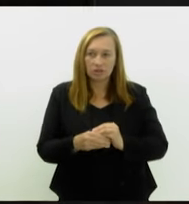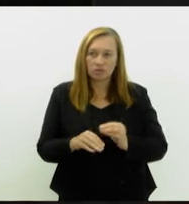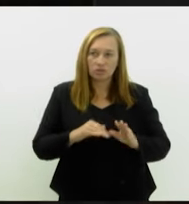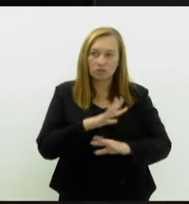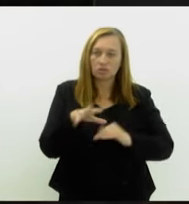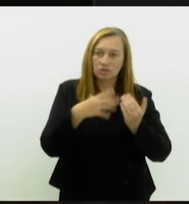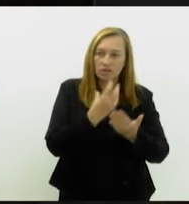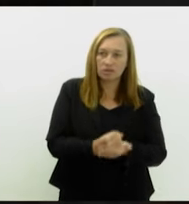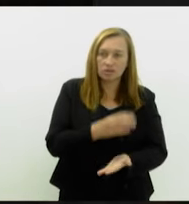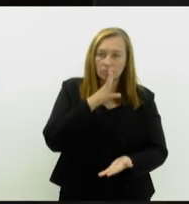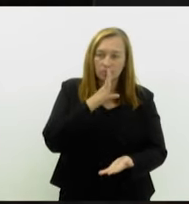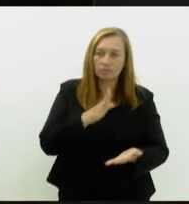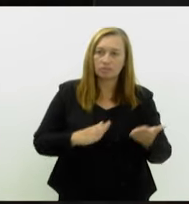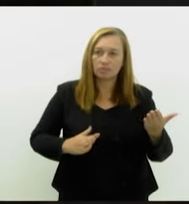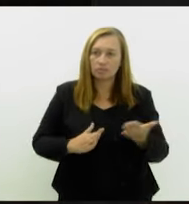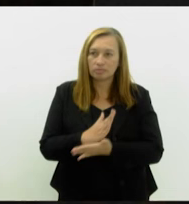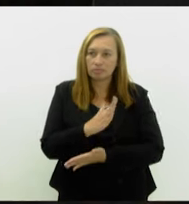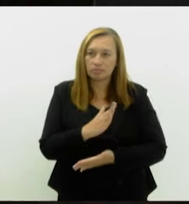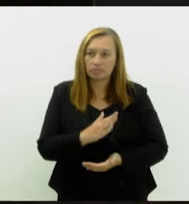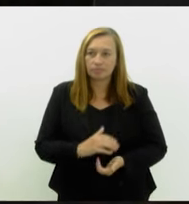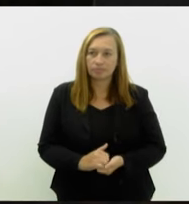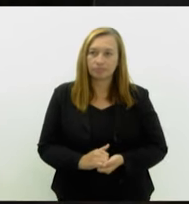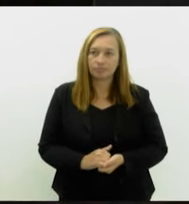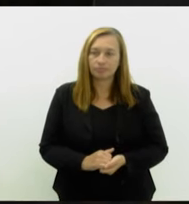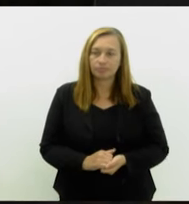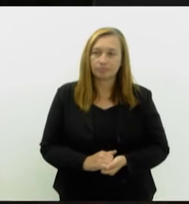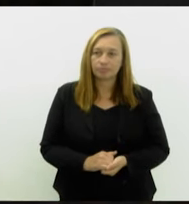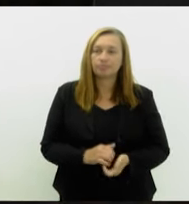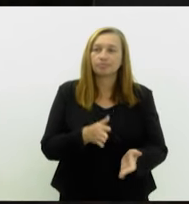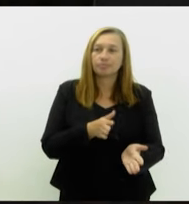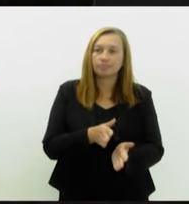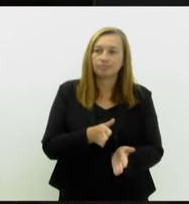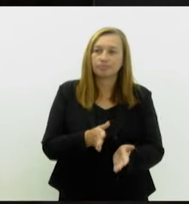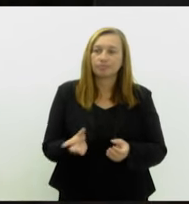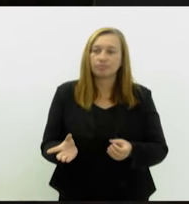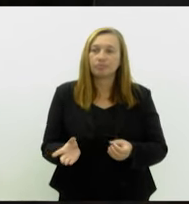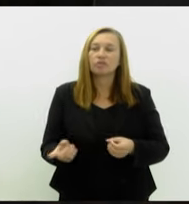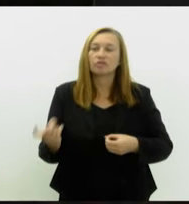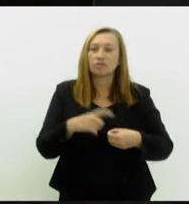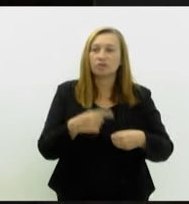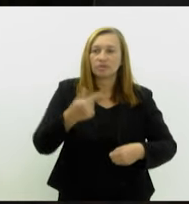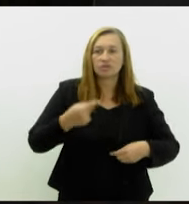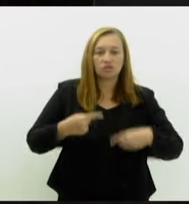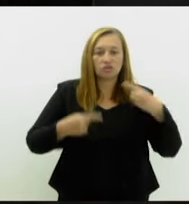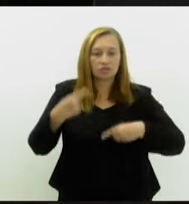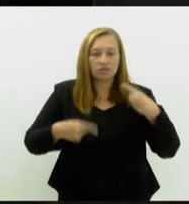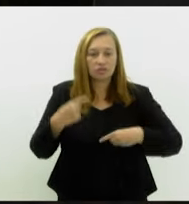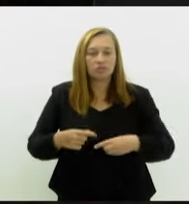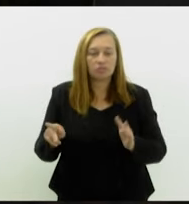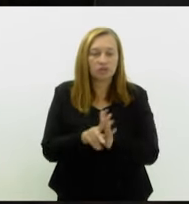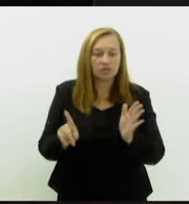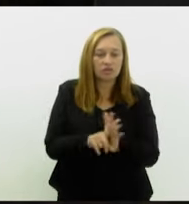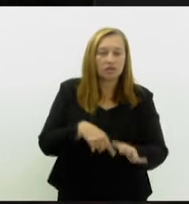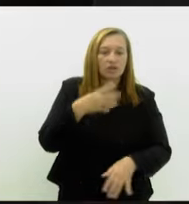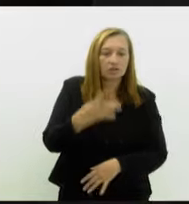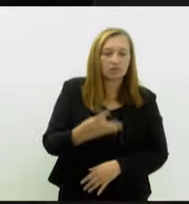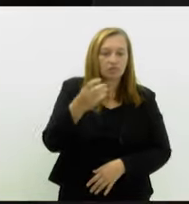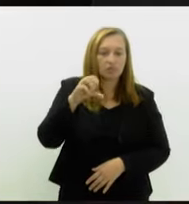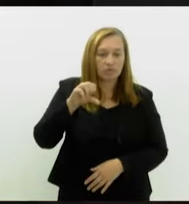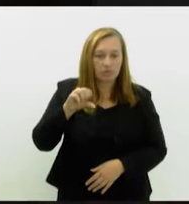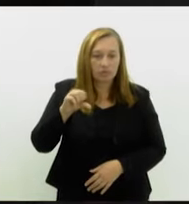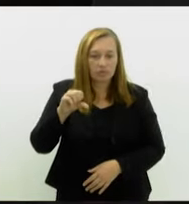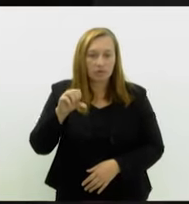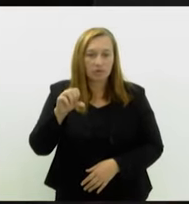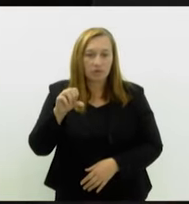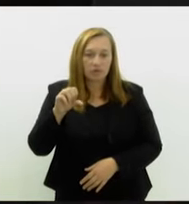Os senhores que aprovam a permanência como estão, aprovado. Vai a redação do vencido para a segunda discussão. Projeto de lei número 4.986